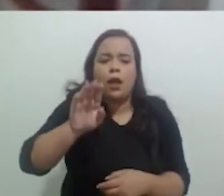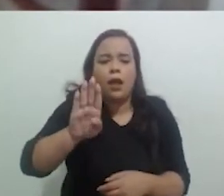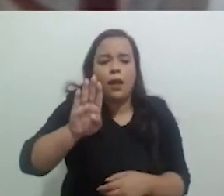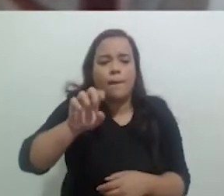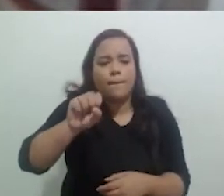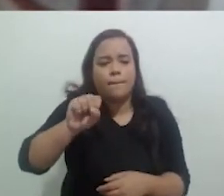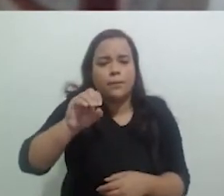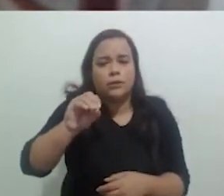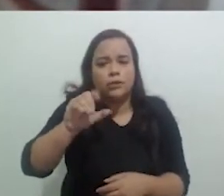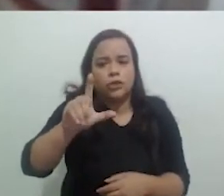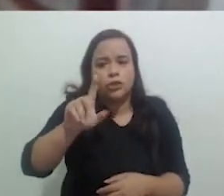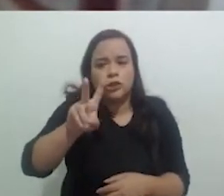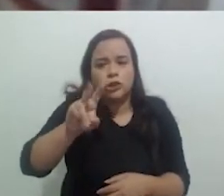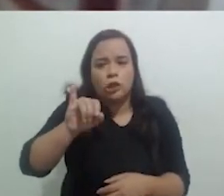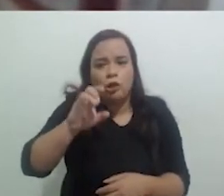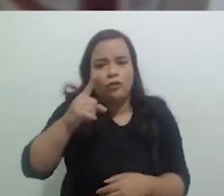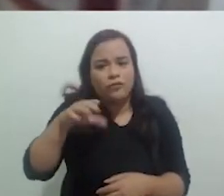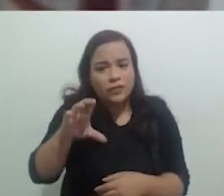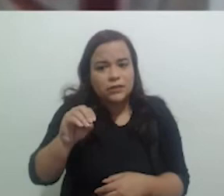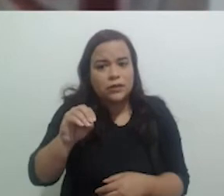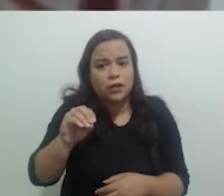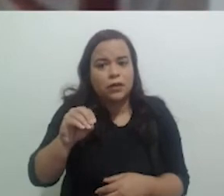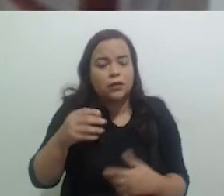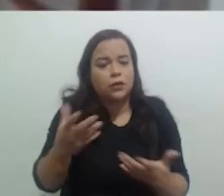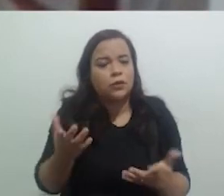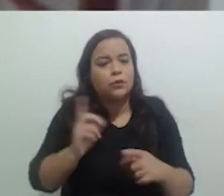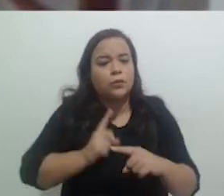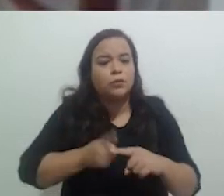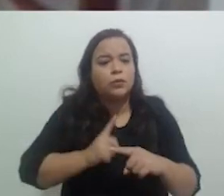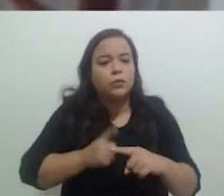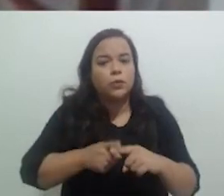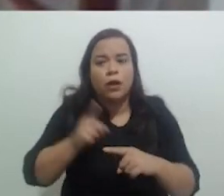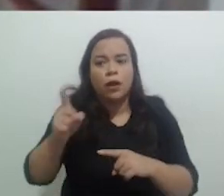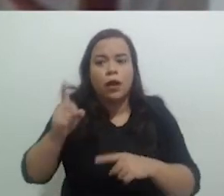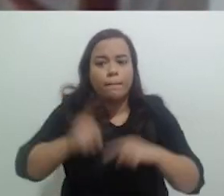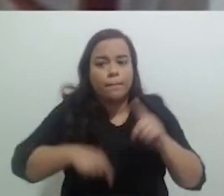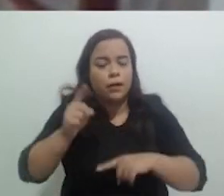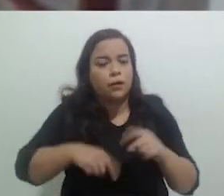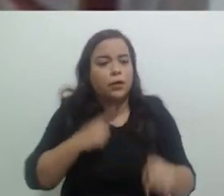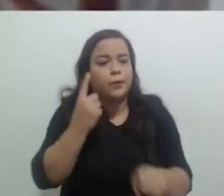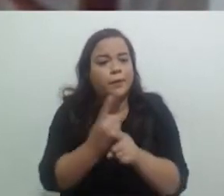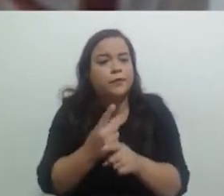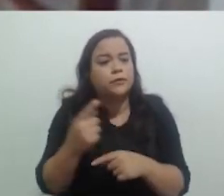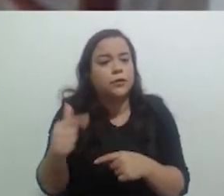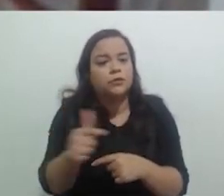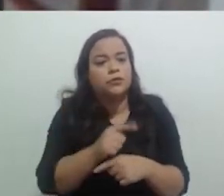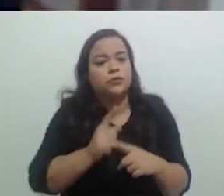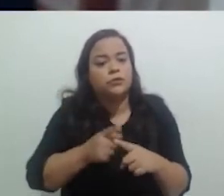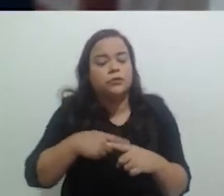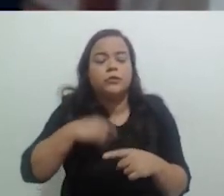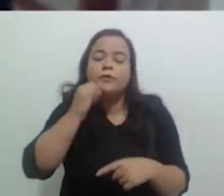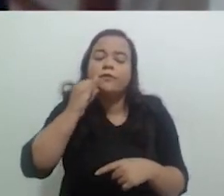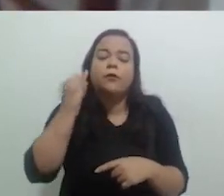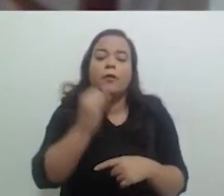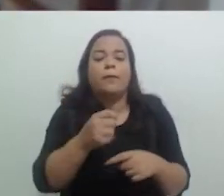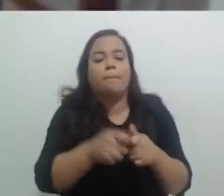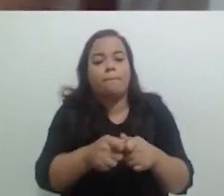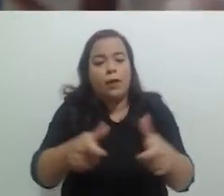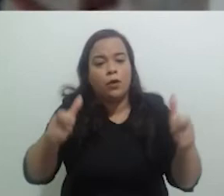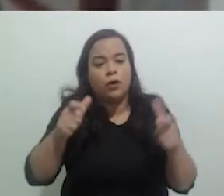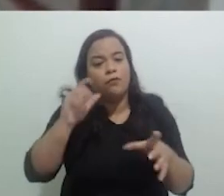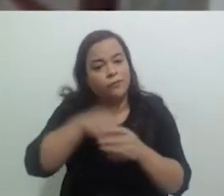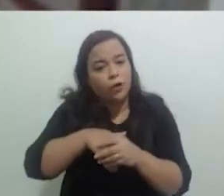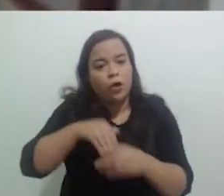que foi encontrado, mas eu disse que, se formando uma maioria com o voto de Cornélio, eu aderiria ao voto